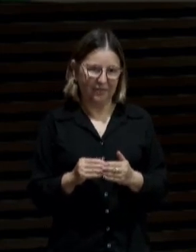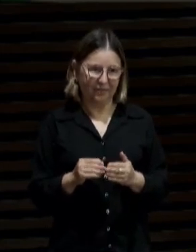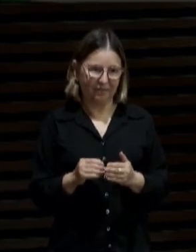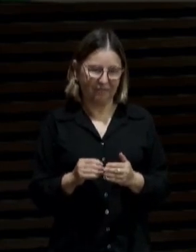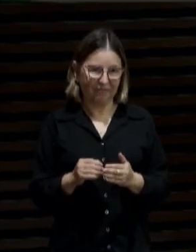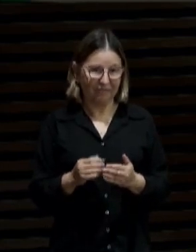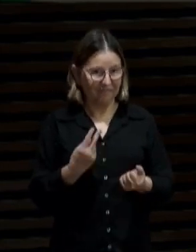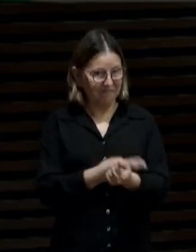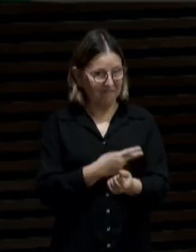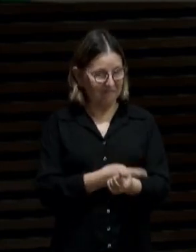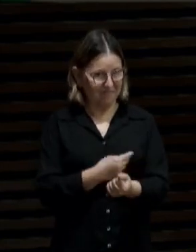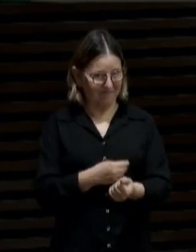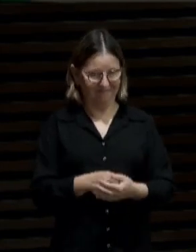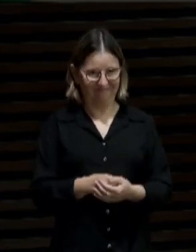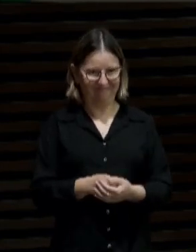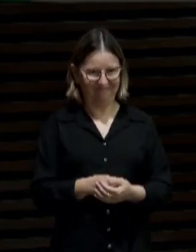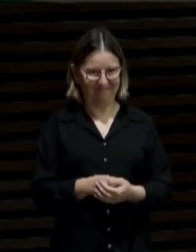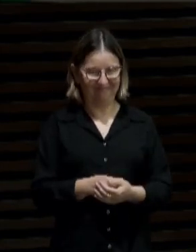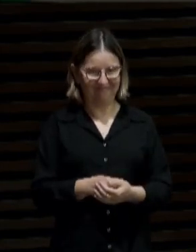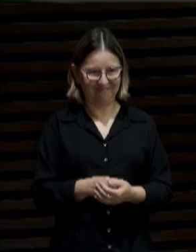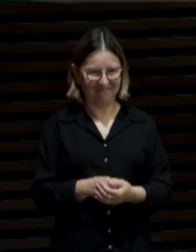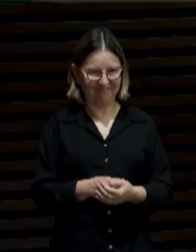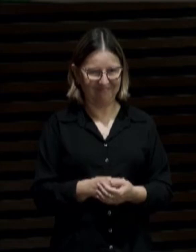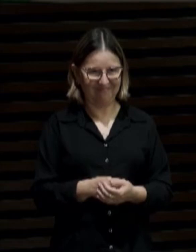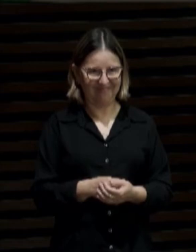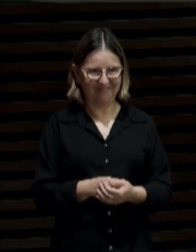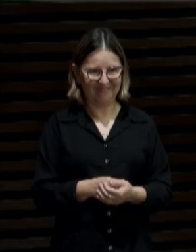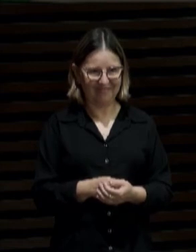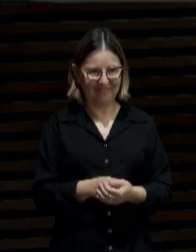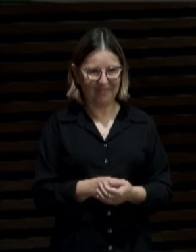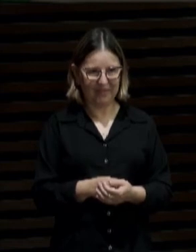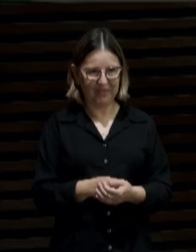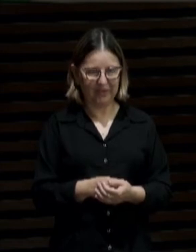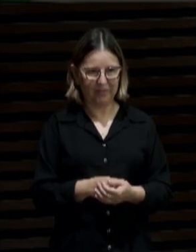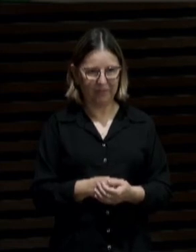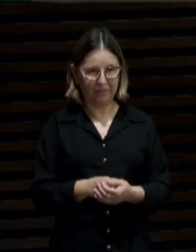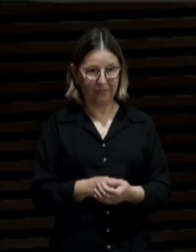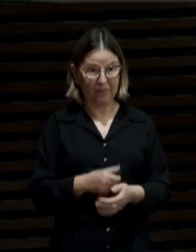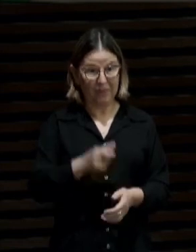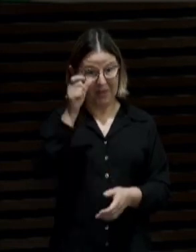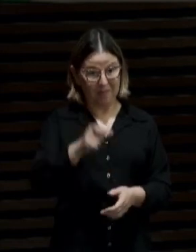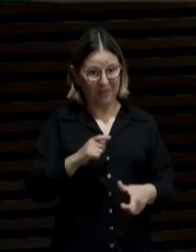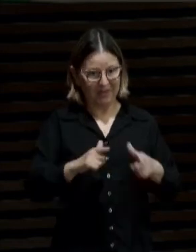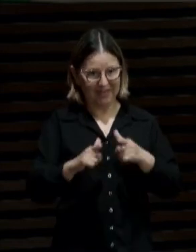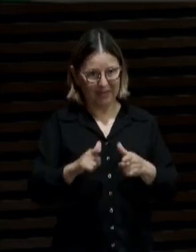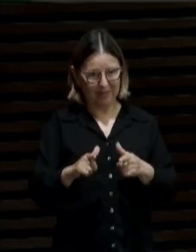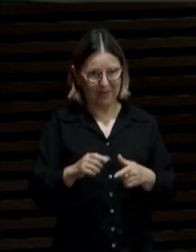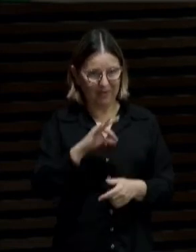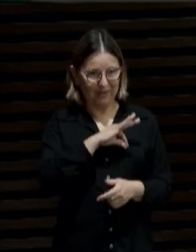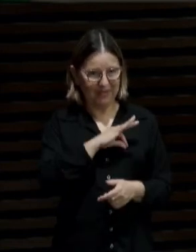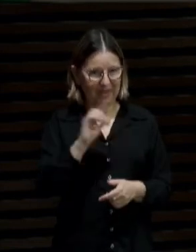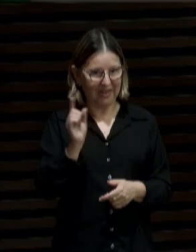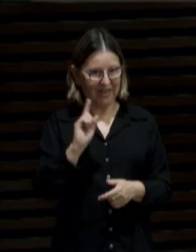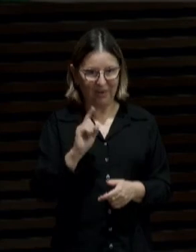ela agora é Deus. Vamos ler Romanos 4:4. Ora, ao que trabalha, o salário não é considerado como favor,